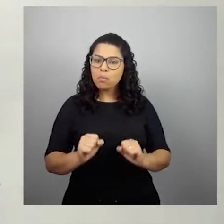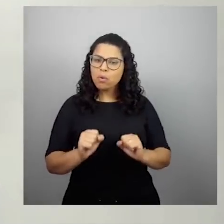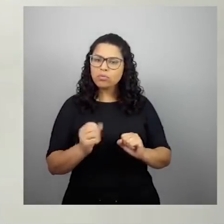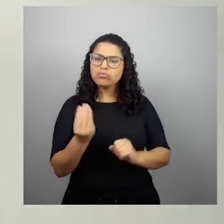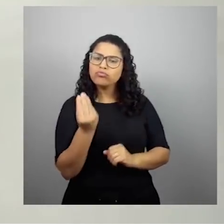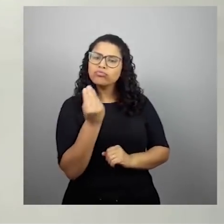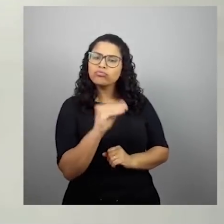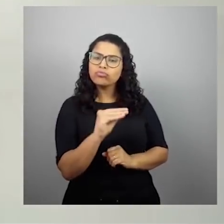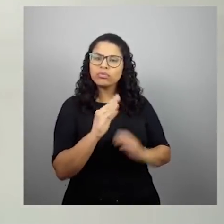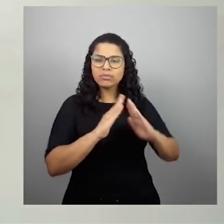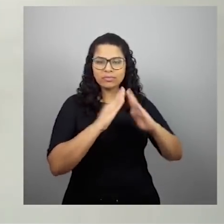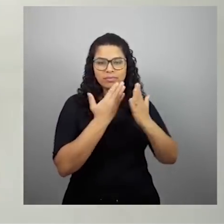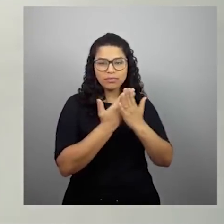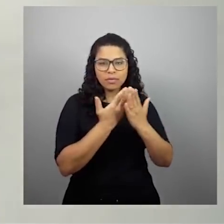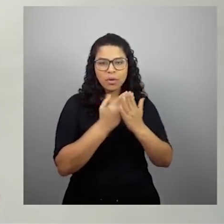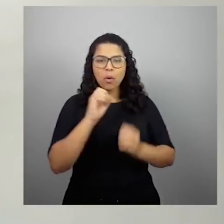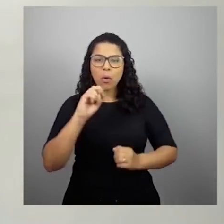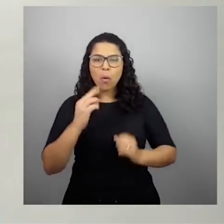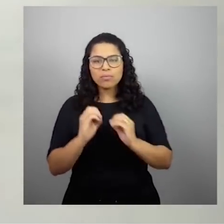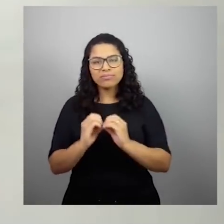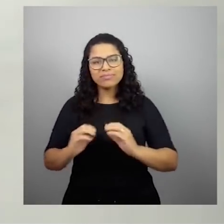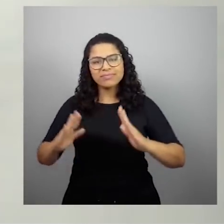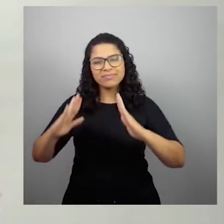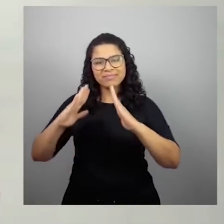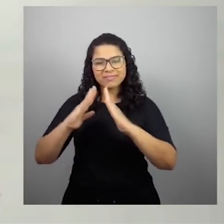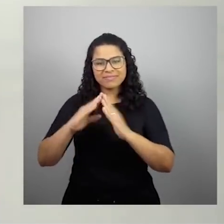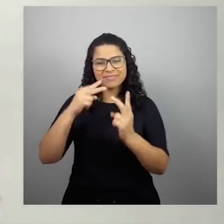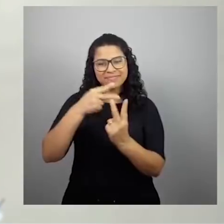Podem postar lá na escola ou no Saberes em